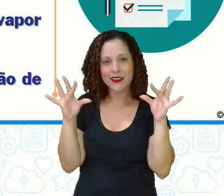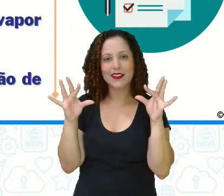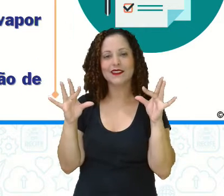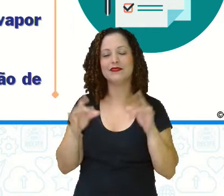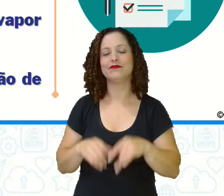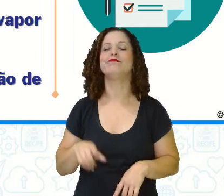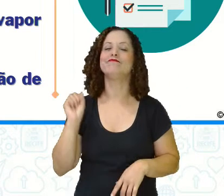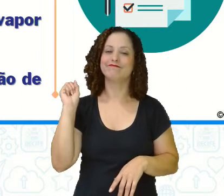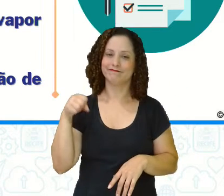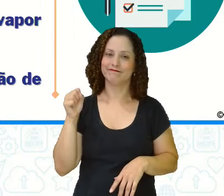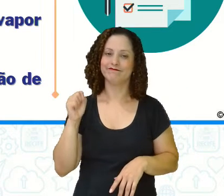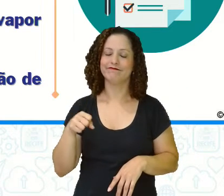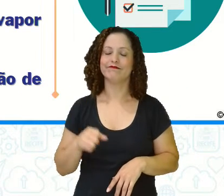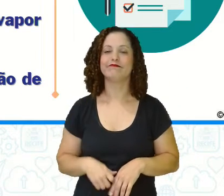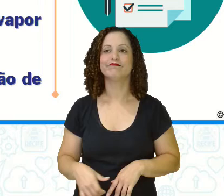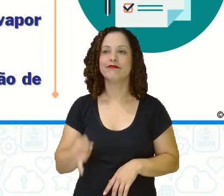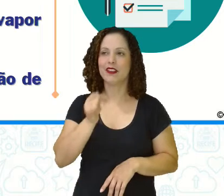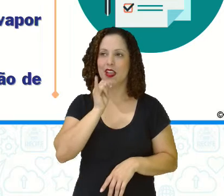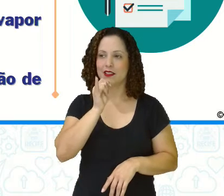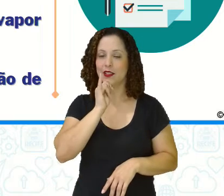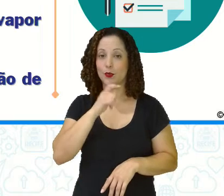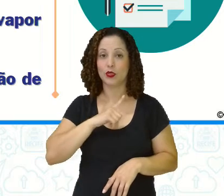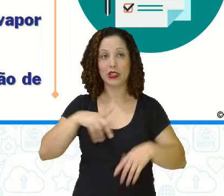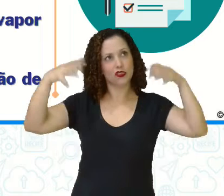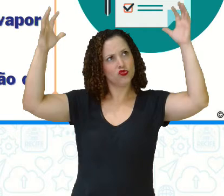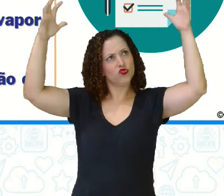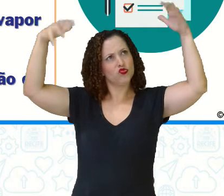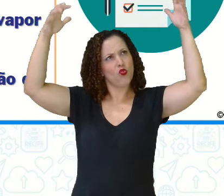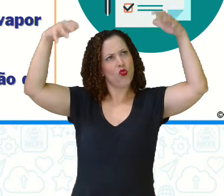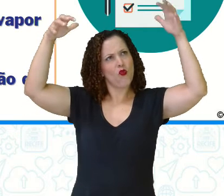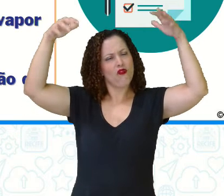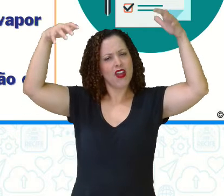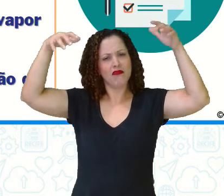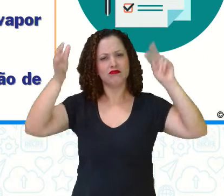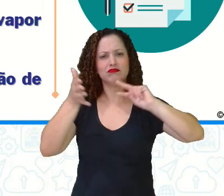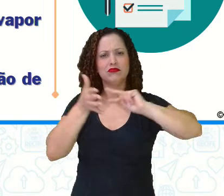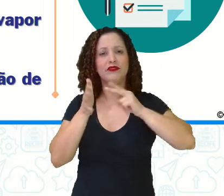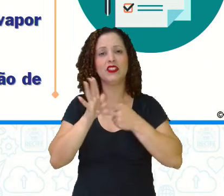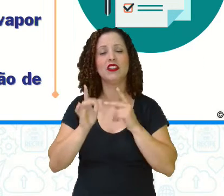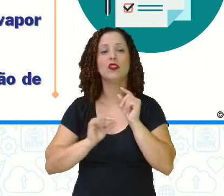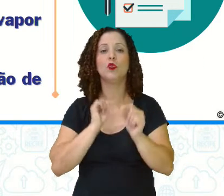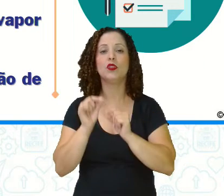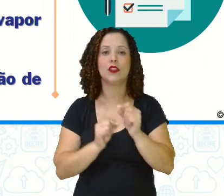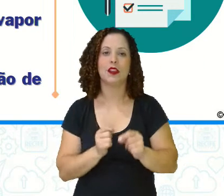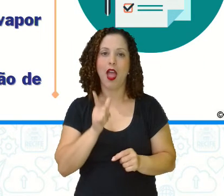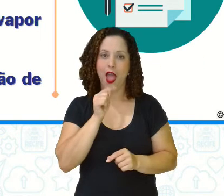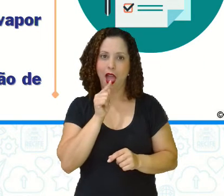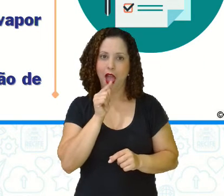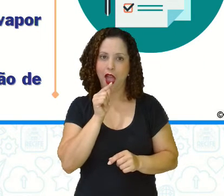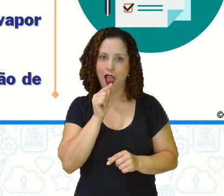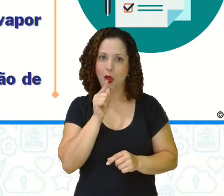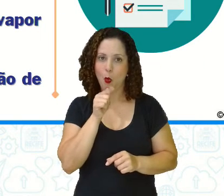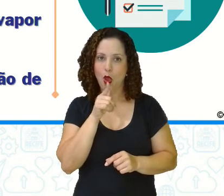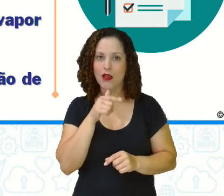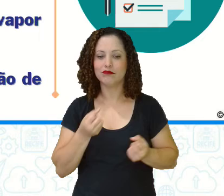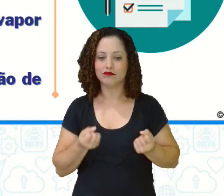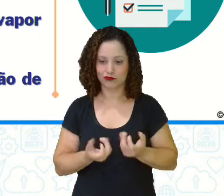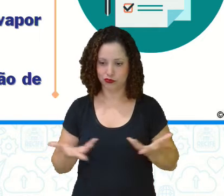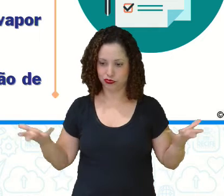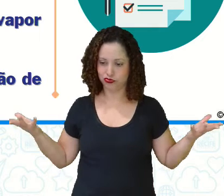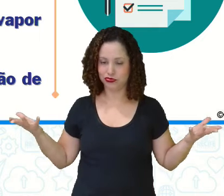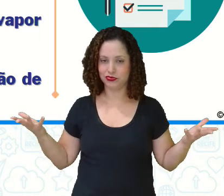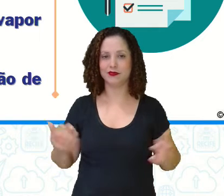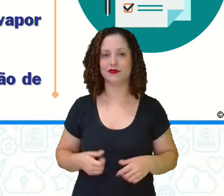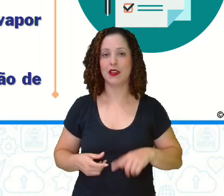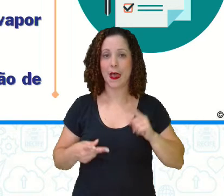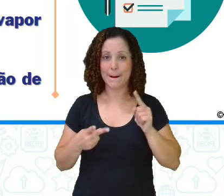Sim, se a gente tem, por exemplo, chuva, mais chuva significa dizer que eu tenho mais água na atmosfera.